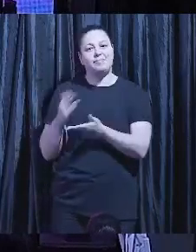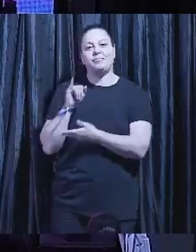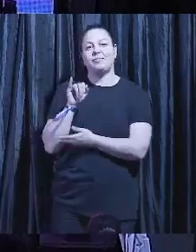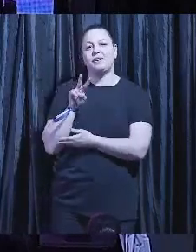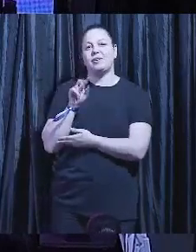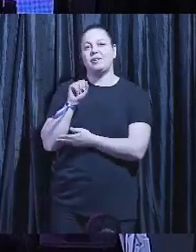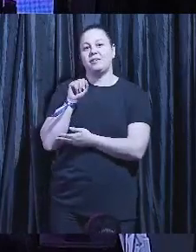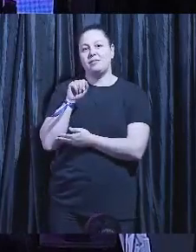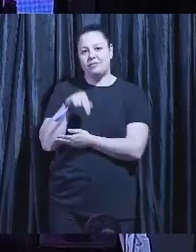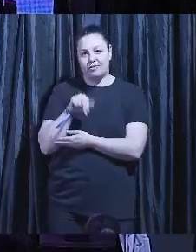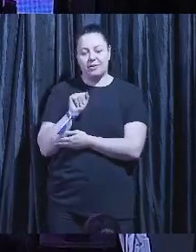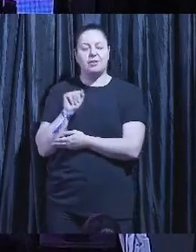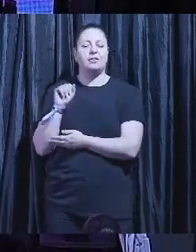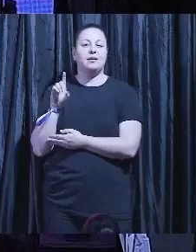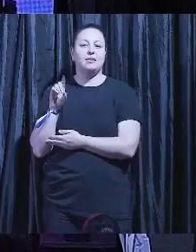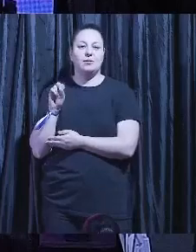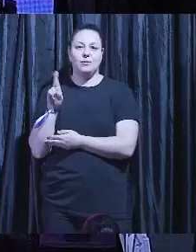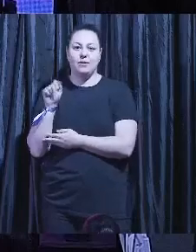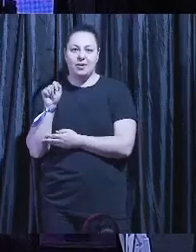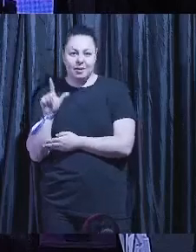Ivana Dorali.